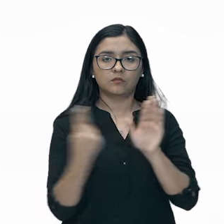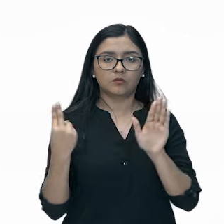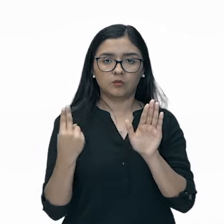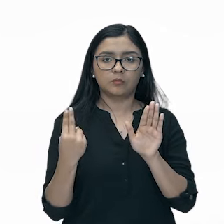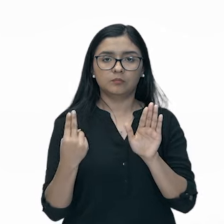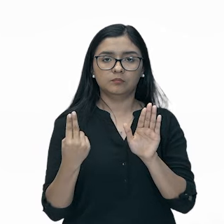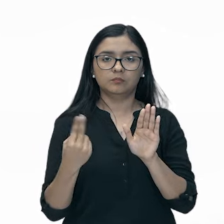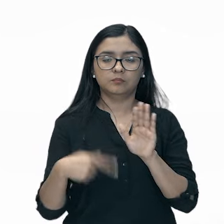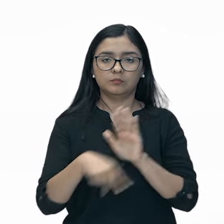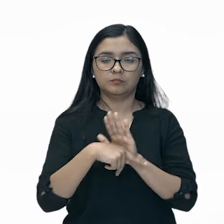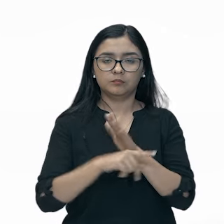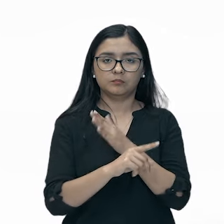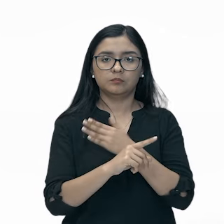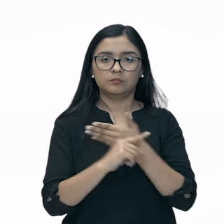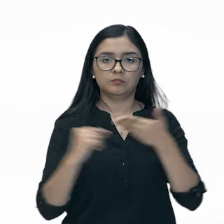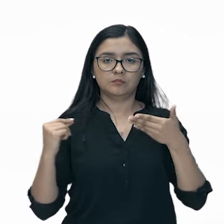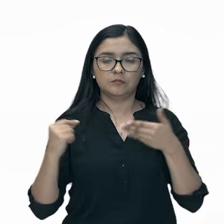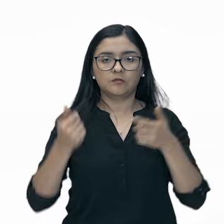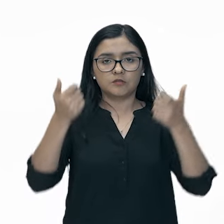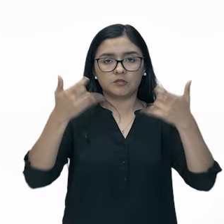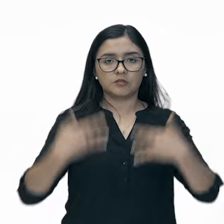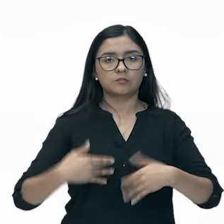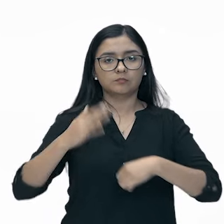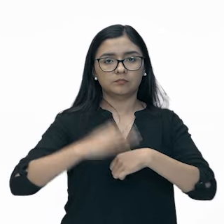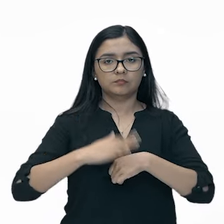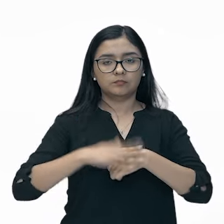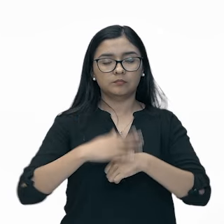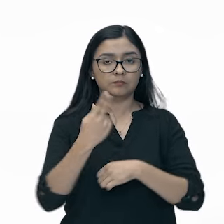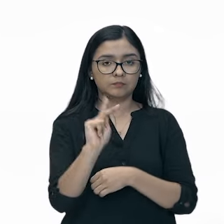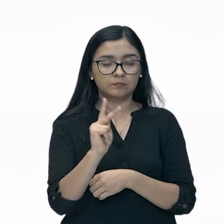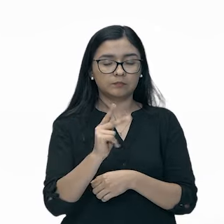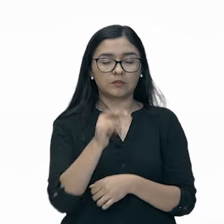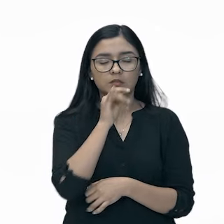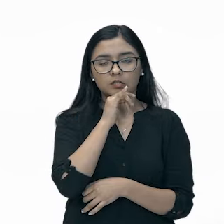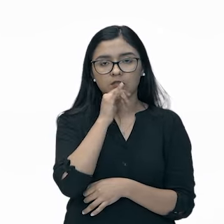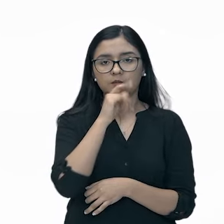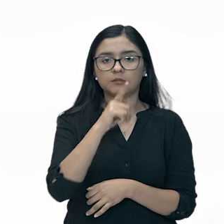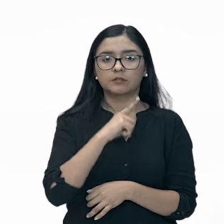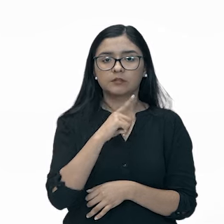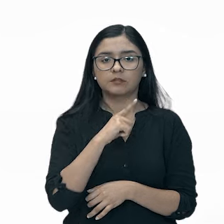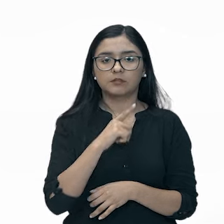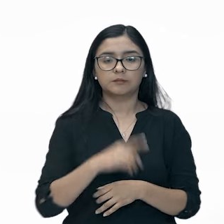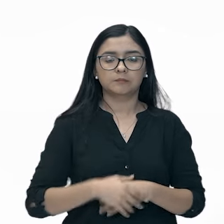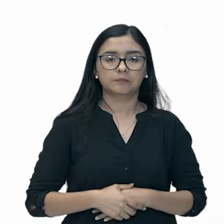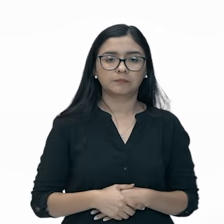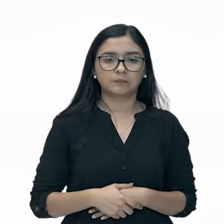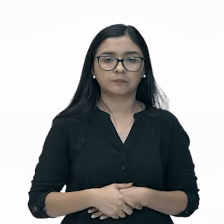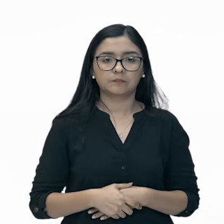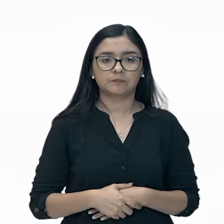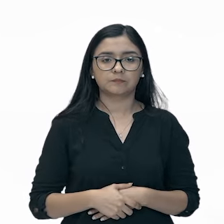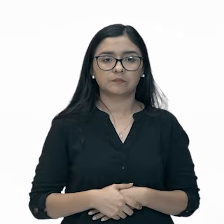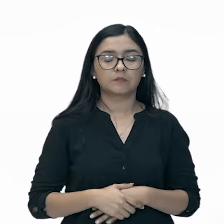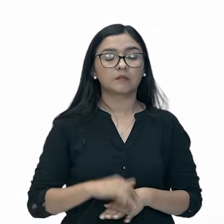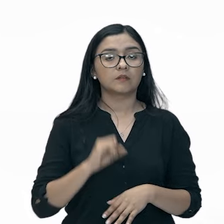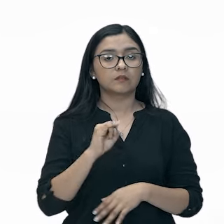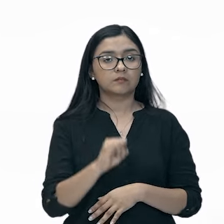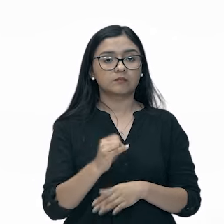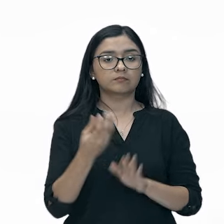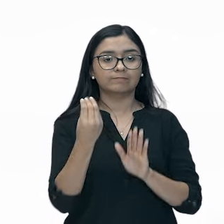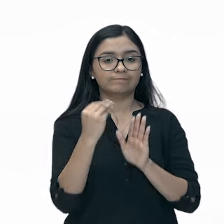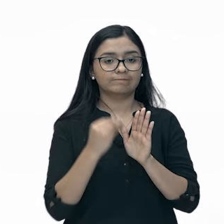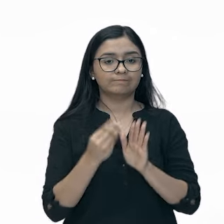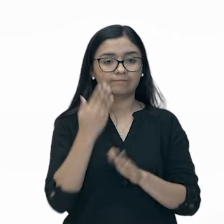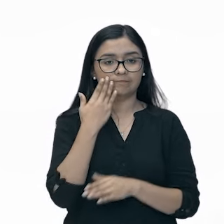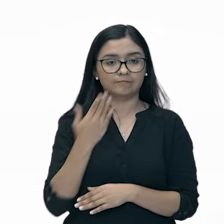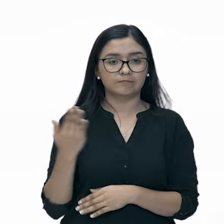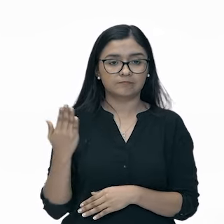suas palavras o nome do autor no caso nós temos uma citação indireta quando eu faço isso do jeito que está aí que vocês